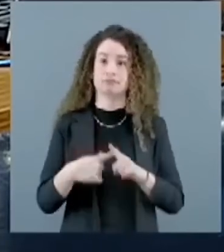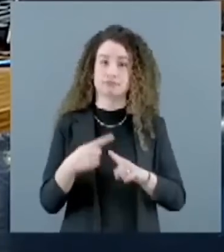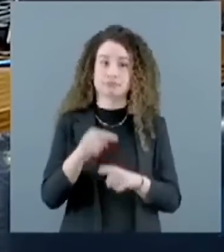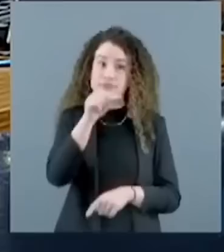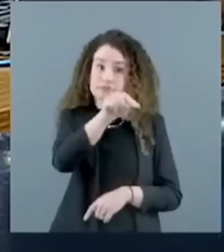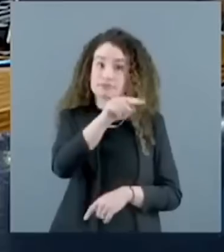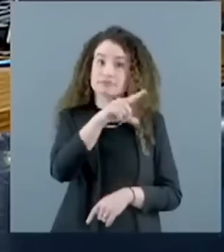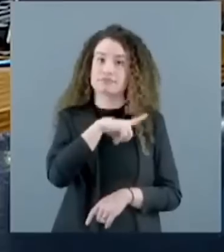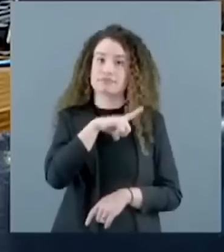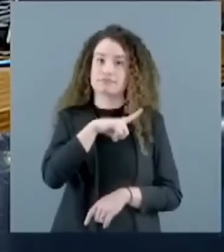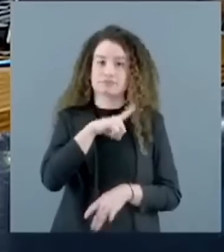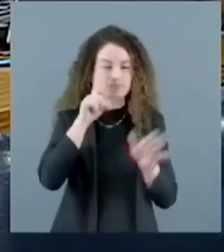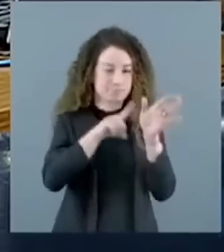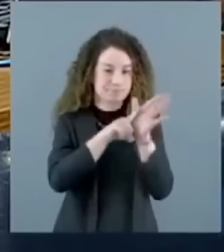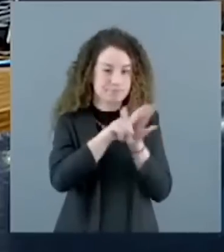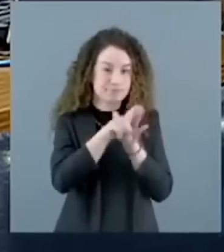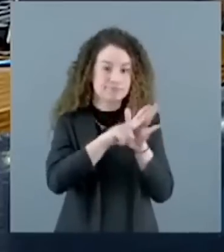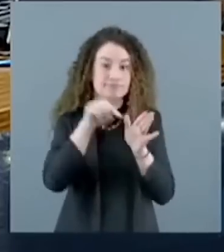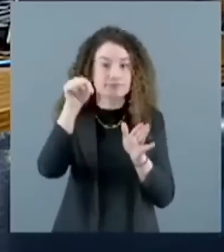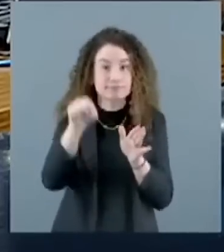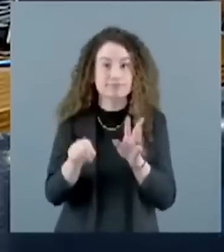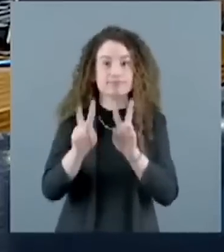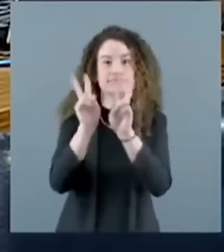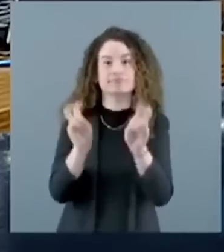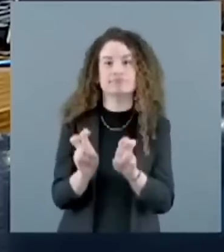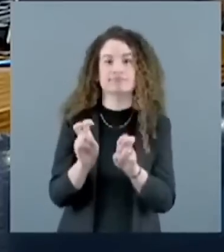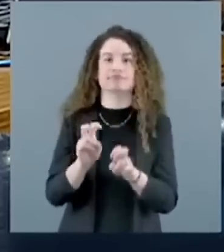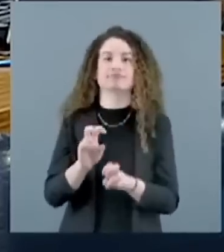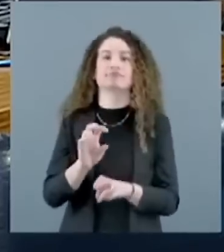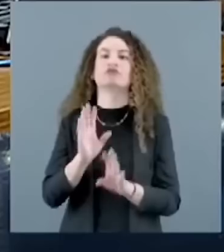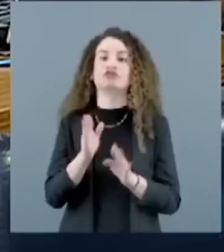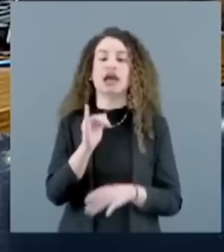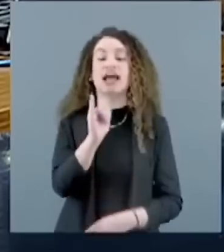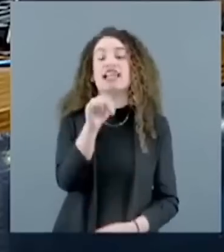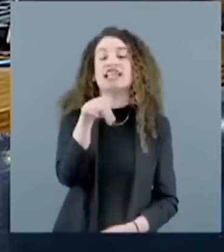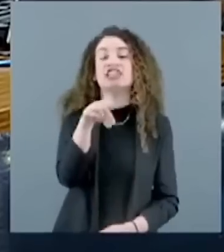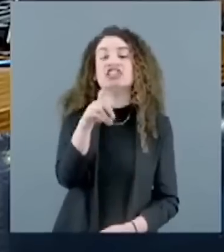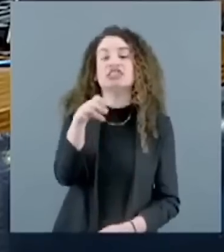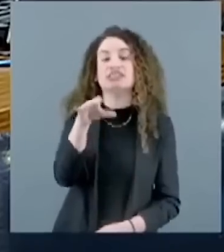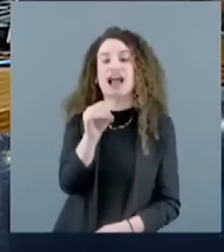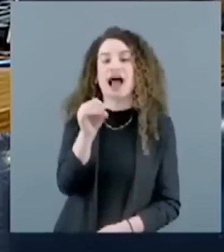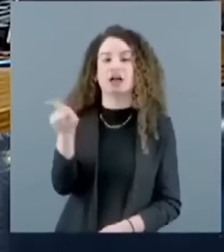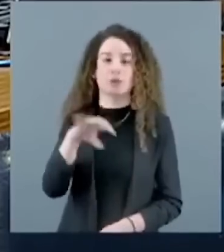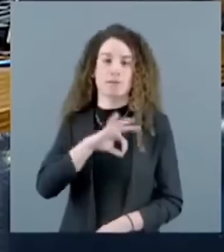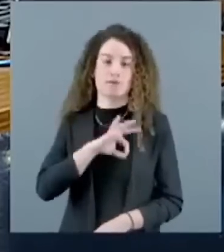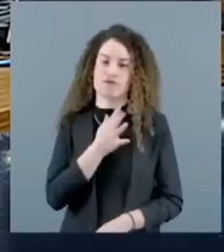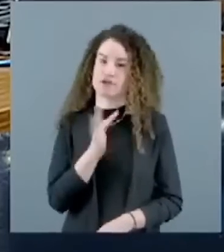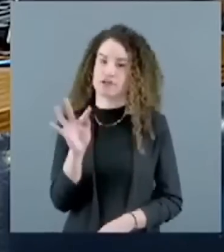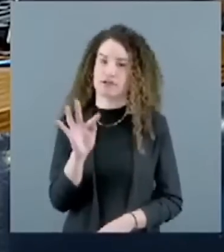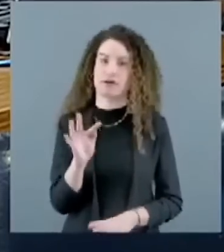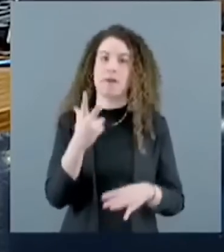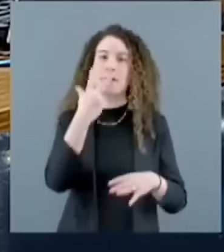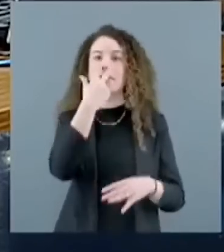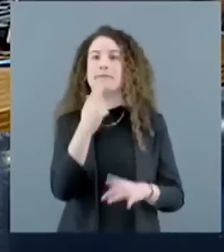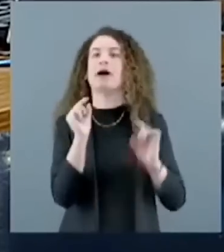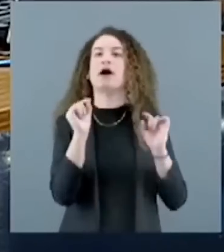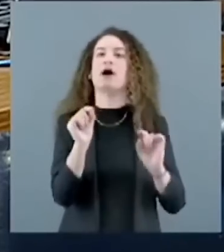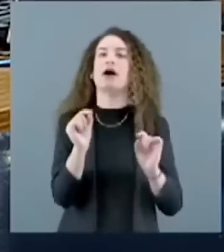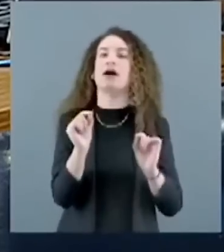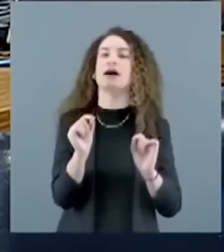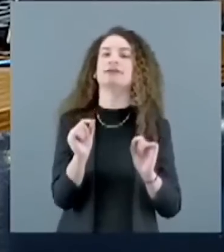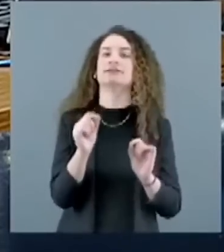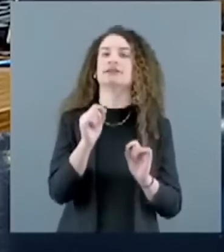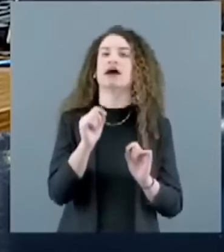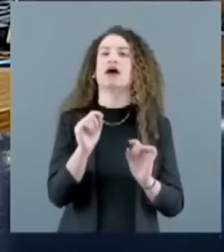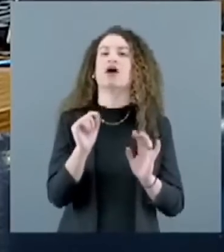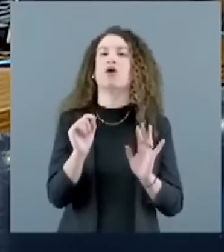investigado neste caso e já indiciado pela Polícia Federal, possa fazer parte do inquérito. Seria como a raposa tomando conta do galinheiro. Para